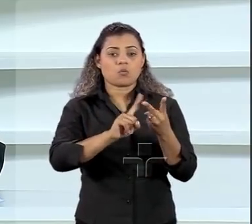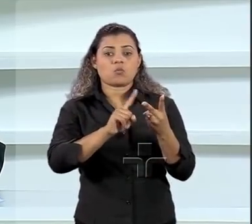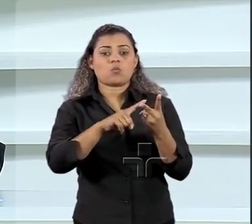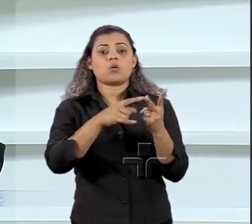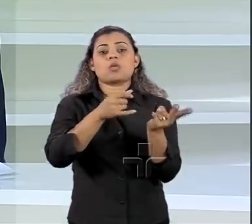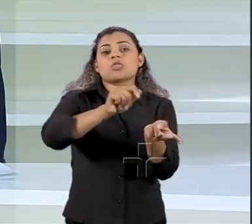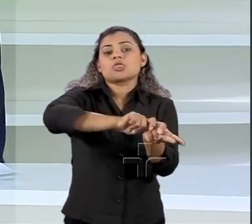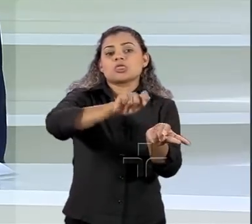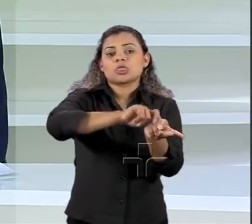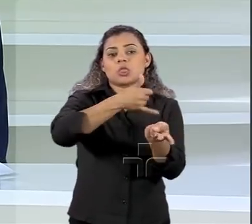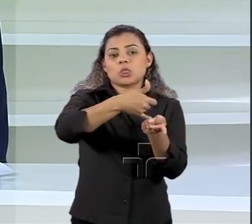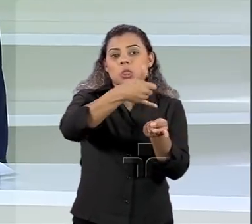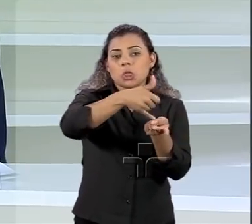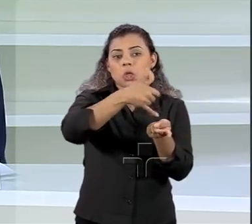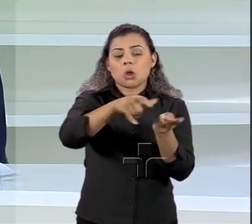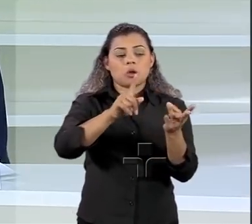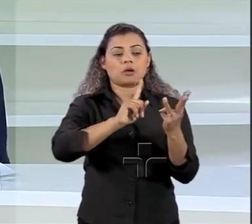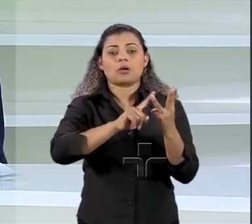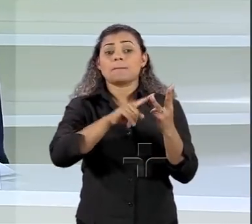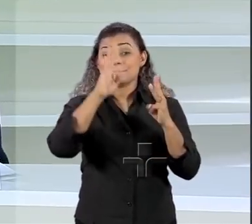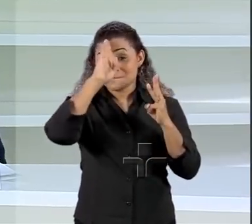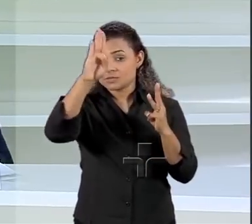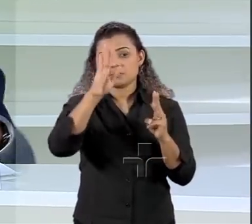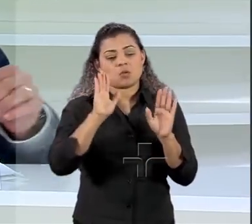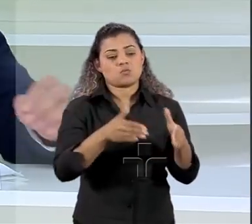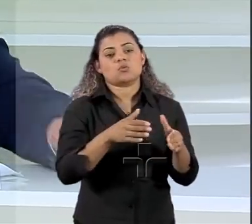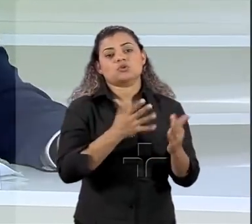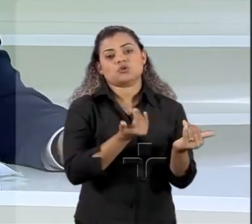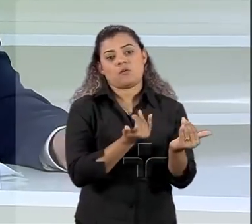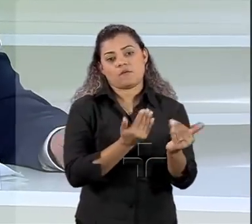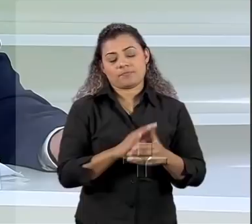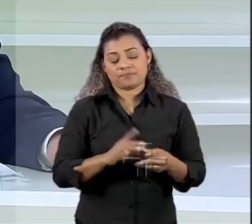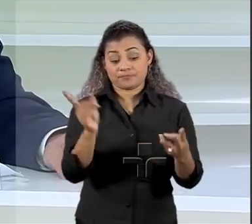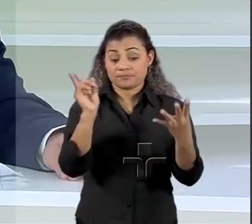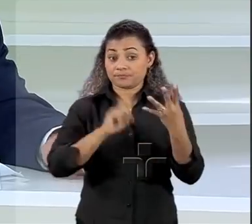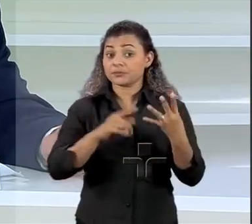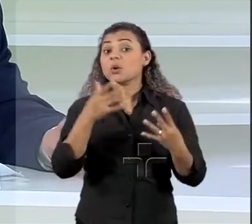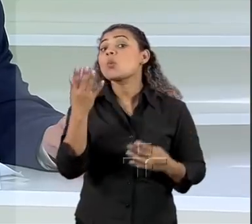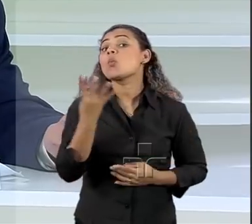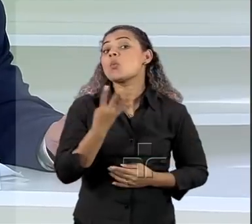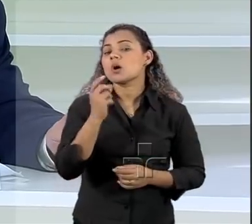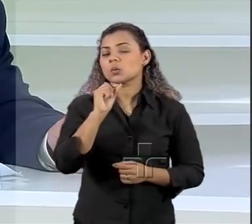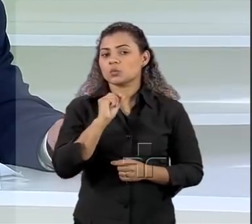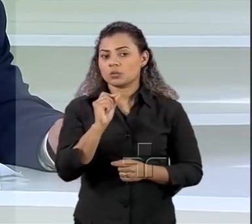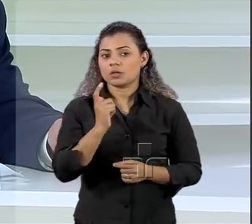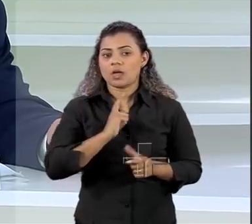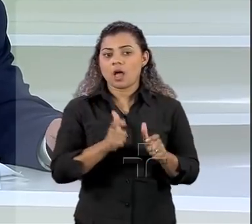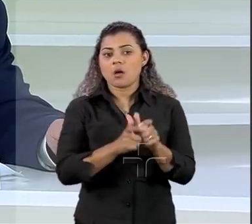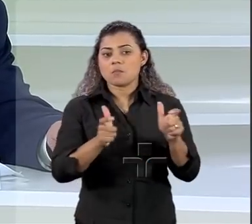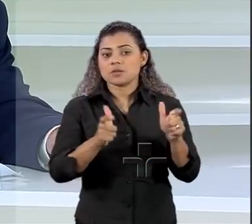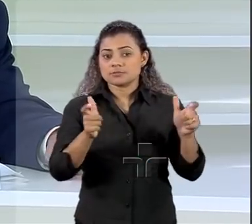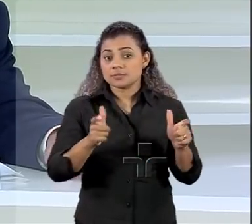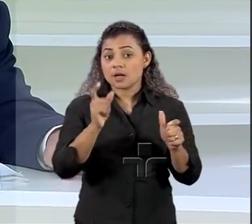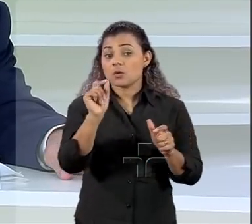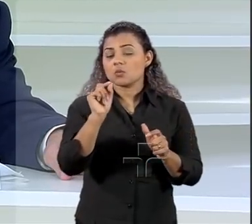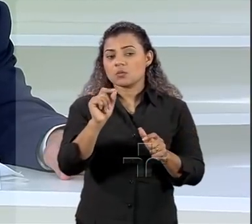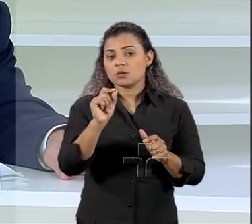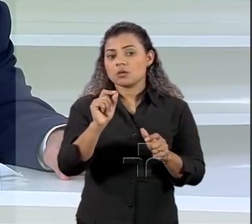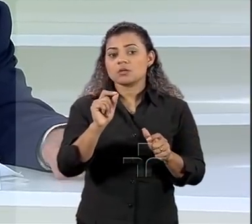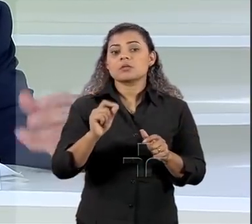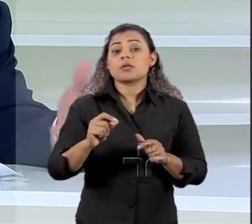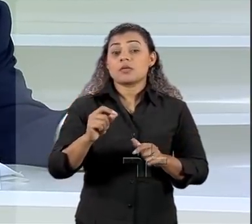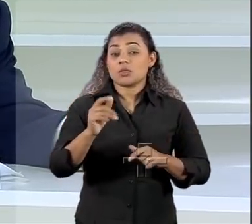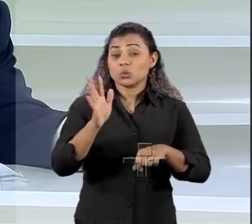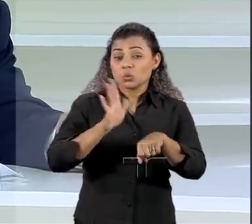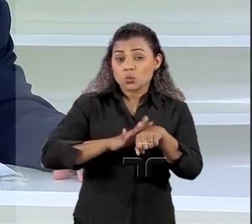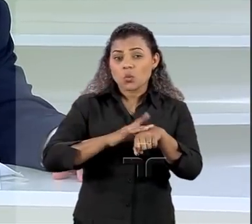com atenção especial aos jovens. O item 4, aumentar taxação em produtos que causam danos explícitos à